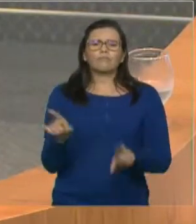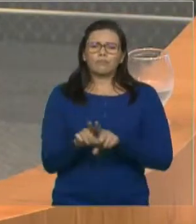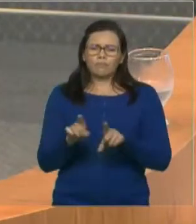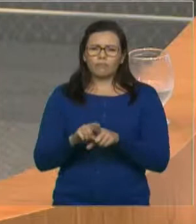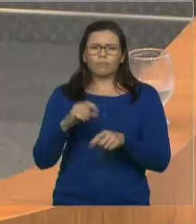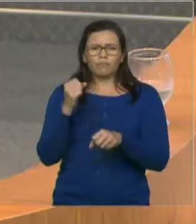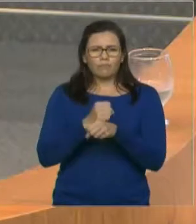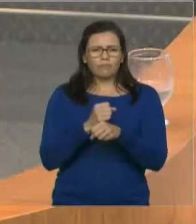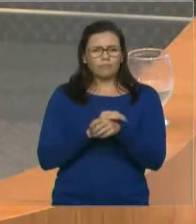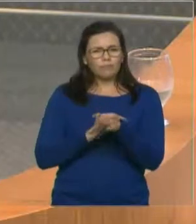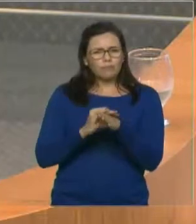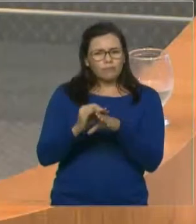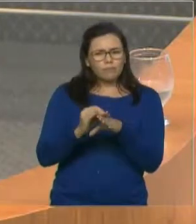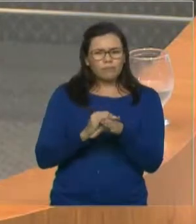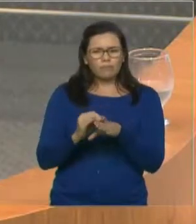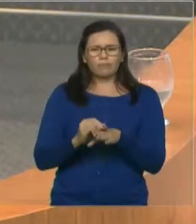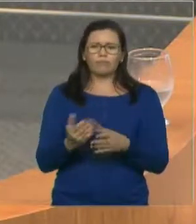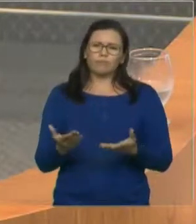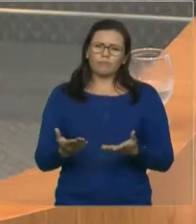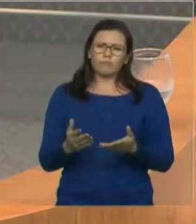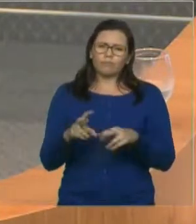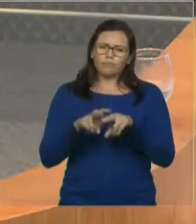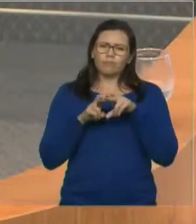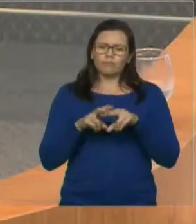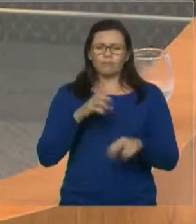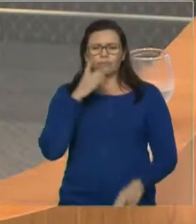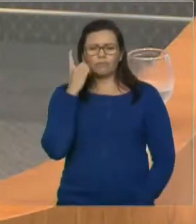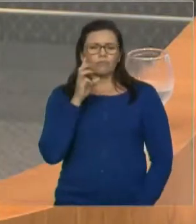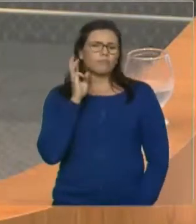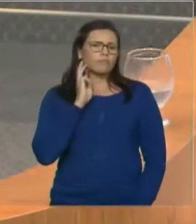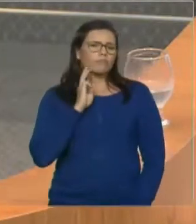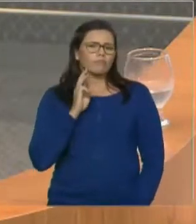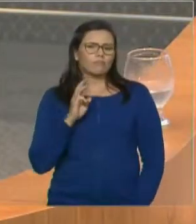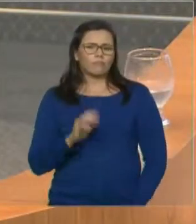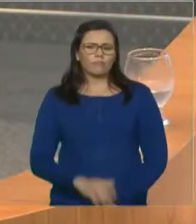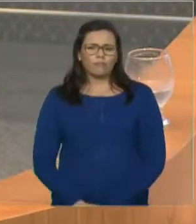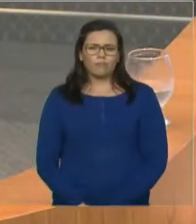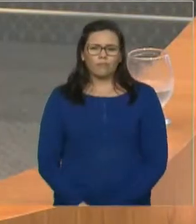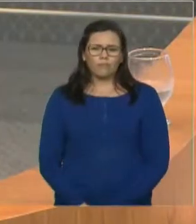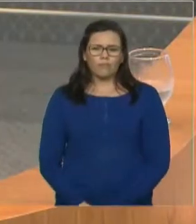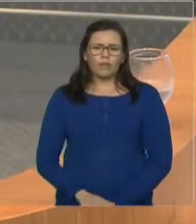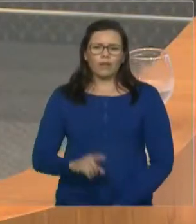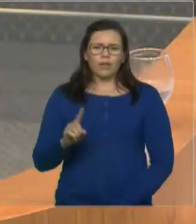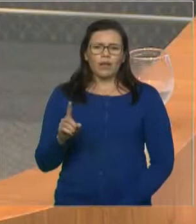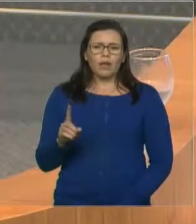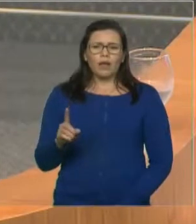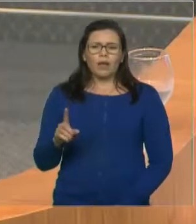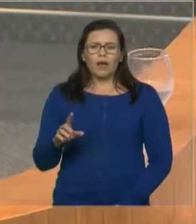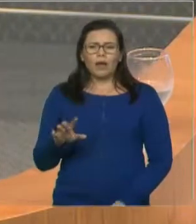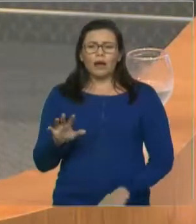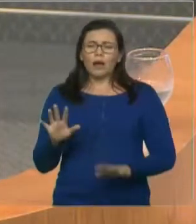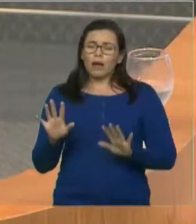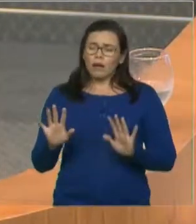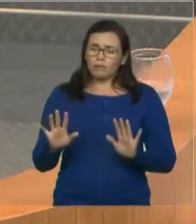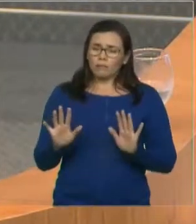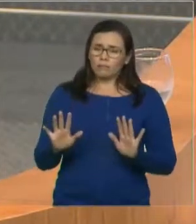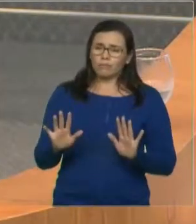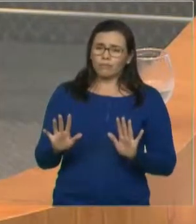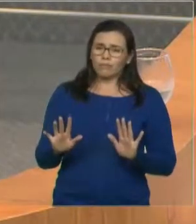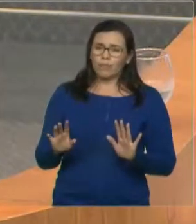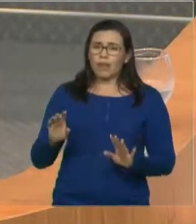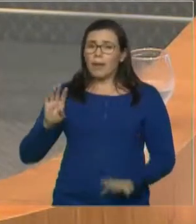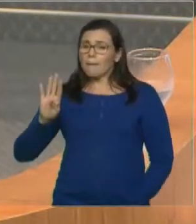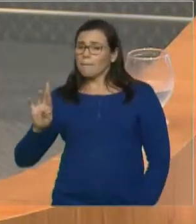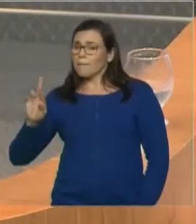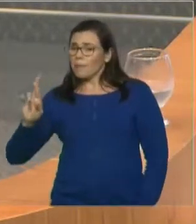Ou seja, deputado Wellington Cruz, não confunda MAs com BR. Vossa Excelência disse que aquela estrada ali do lado de